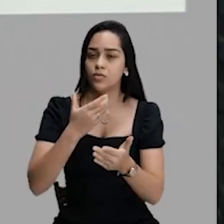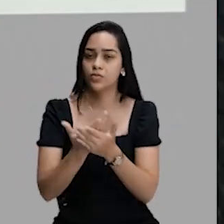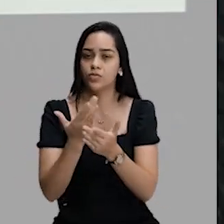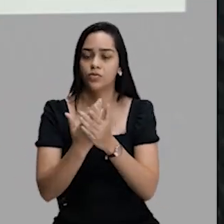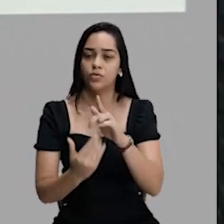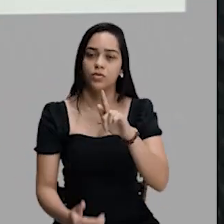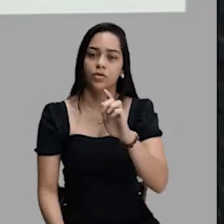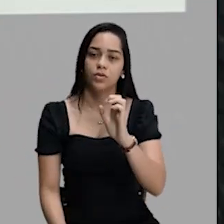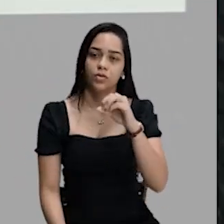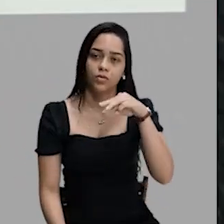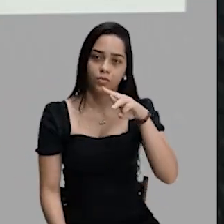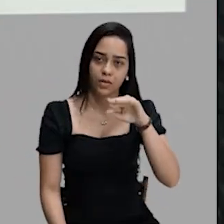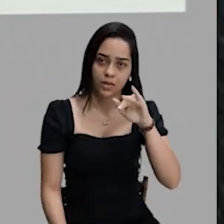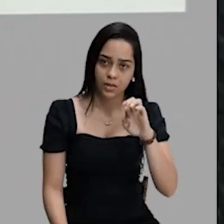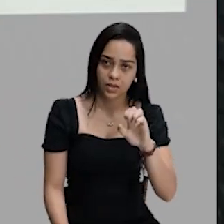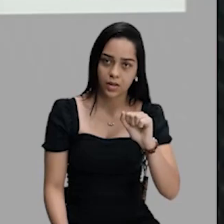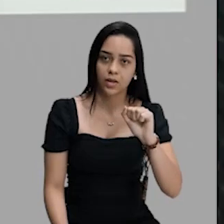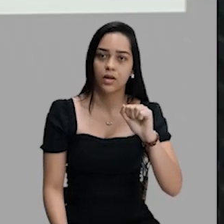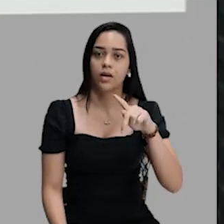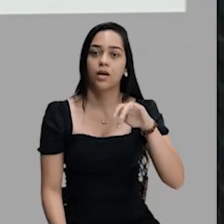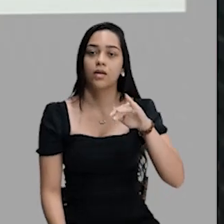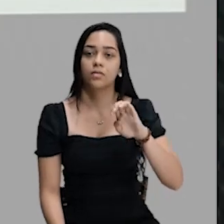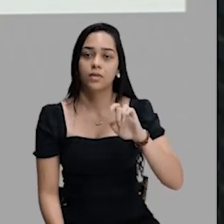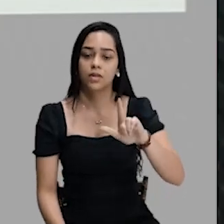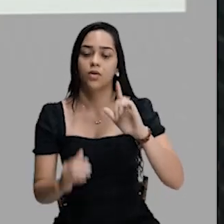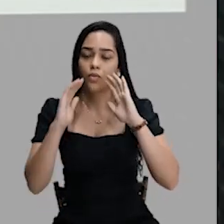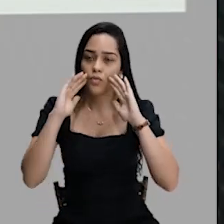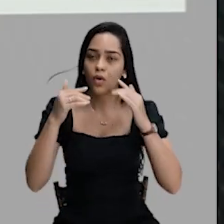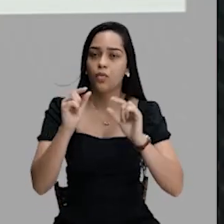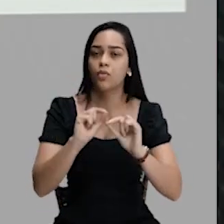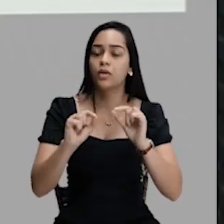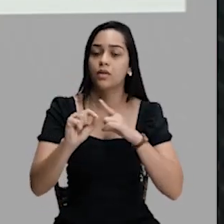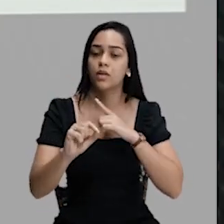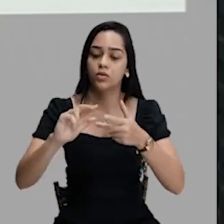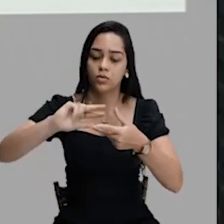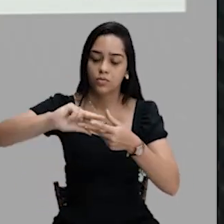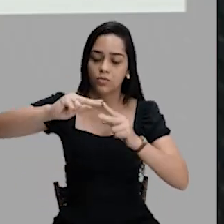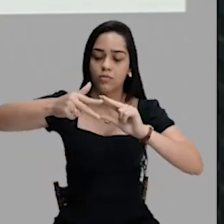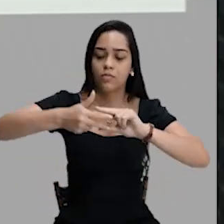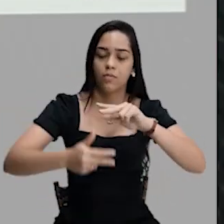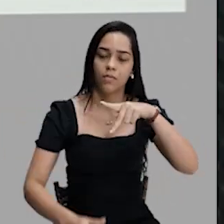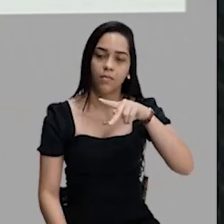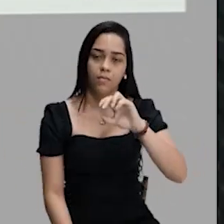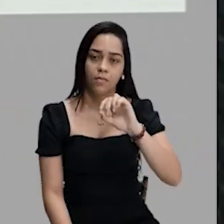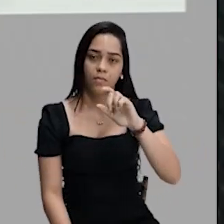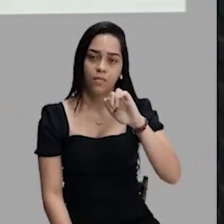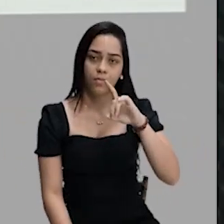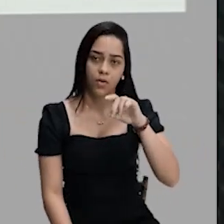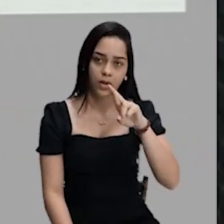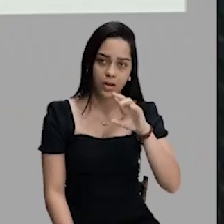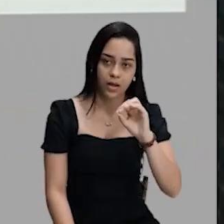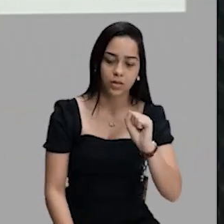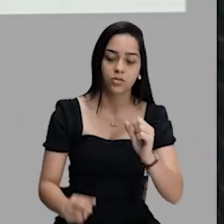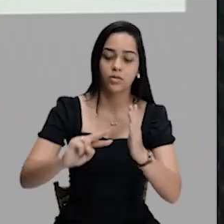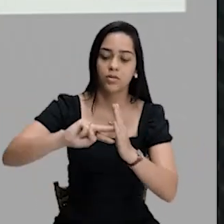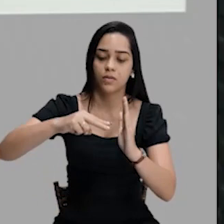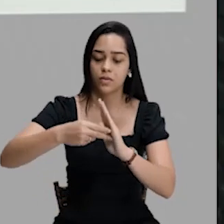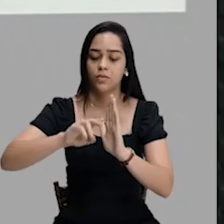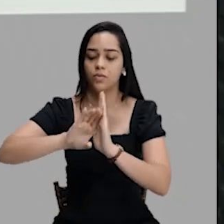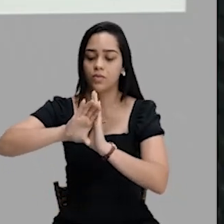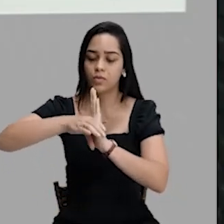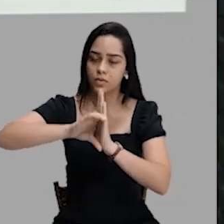da geometria espacial, mas falando aqui dos poliedros, tá? Vamos falar hoje o que é o conceito